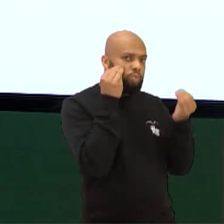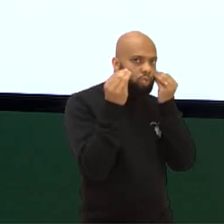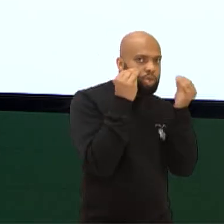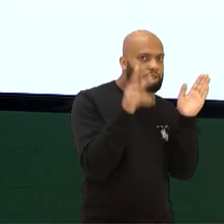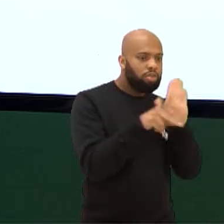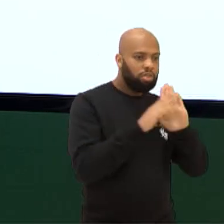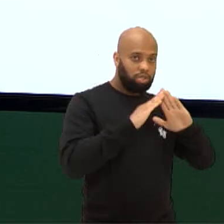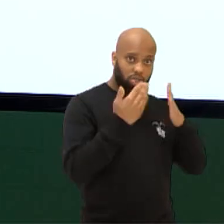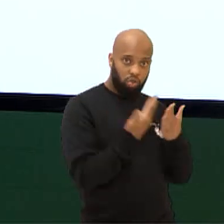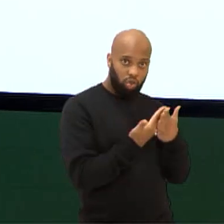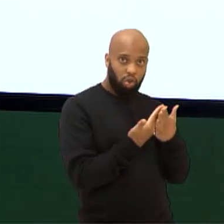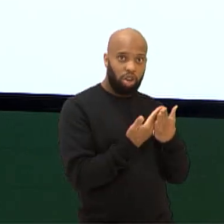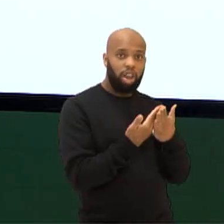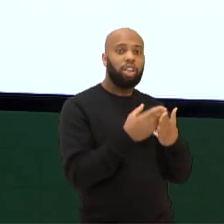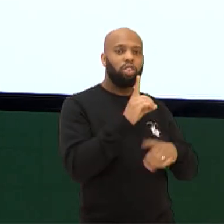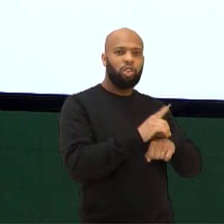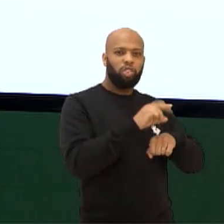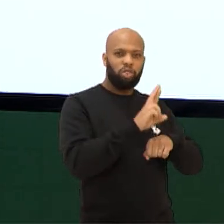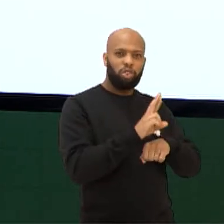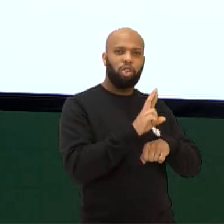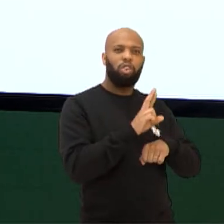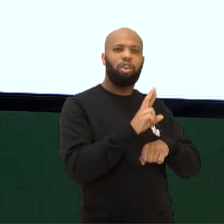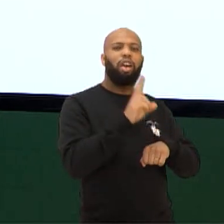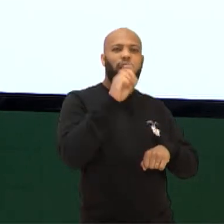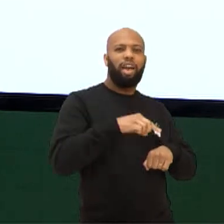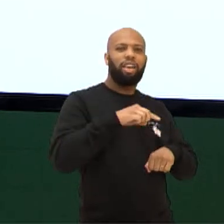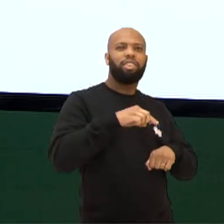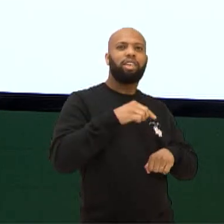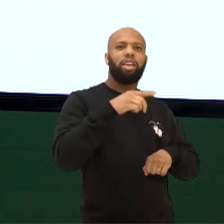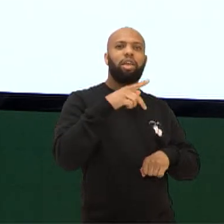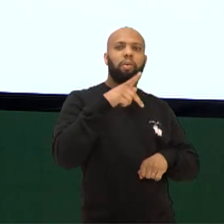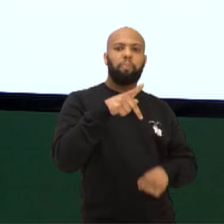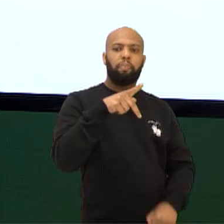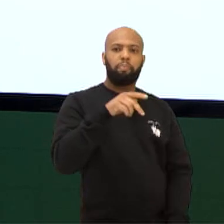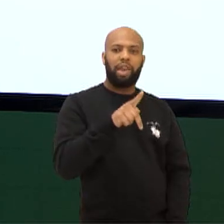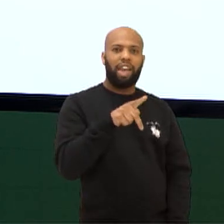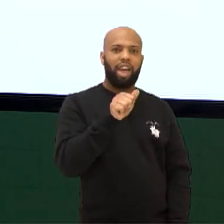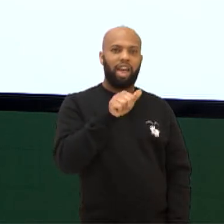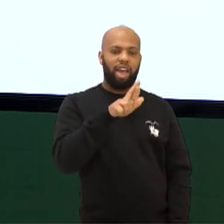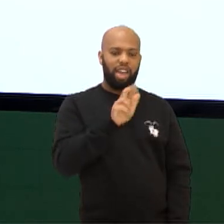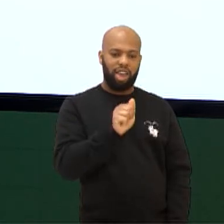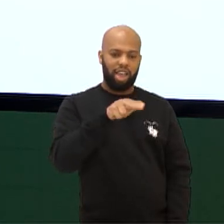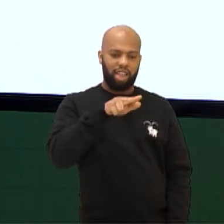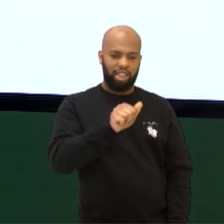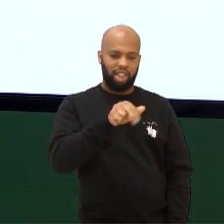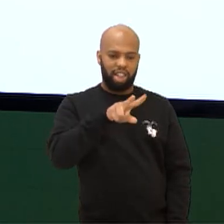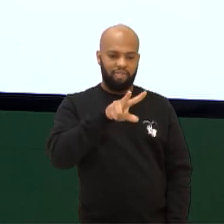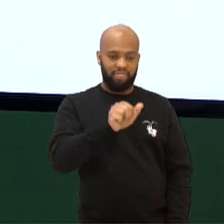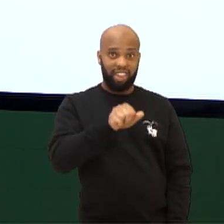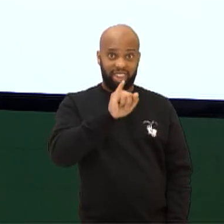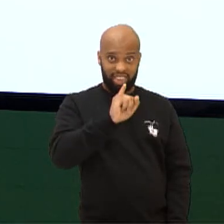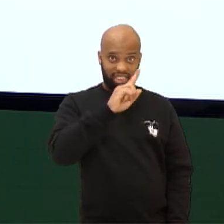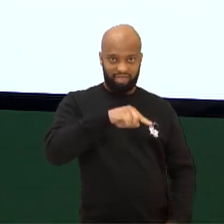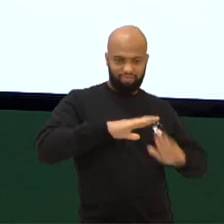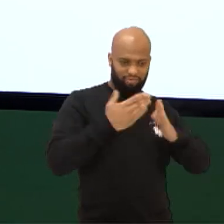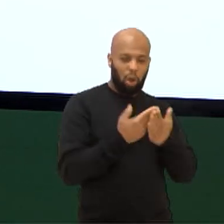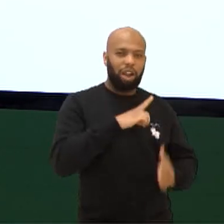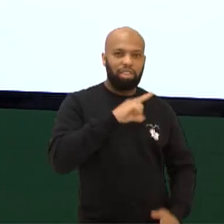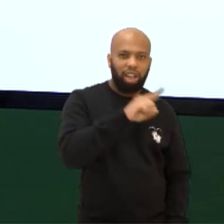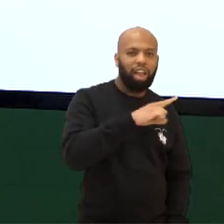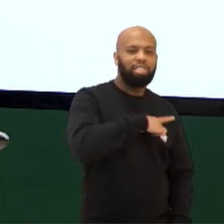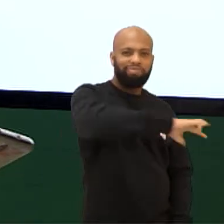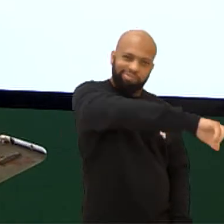Colégio Doutor Marins Alves de Camargo, em Paranavaí. O que a gente observa aqui, que está ótimo, é a participação